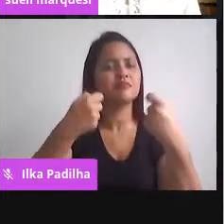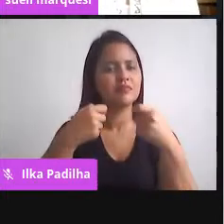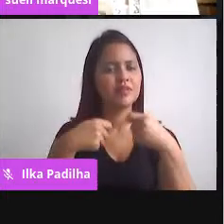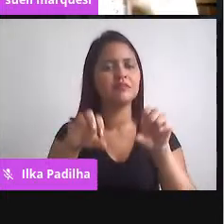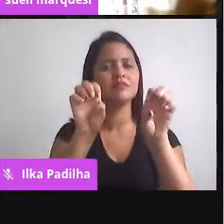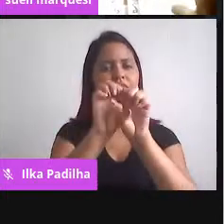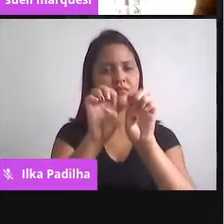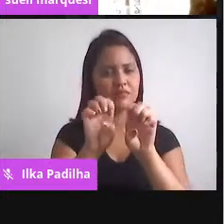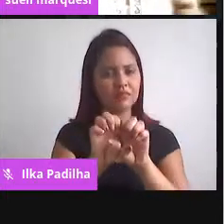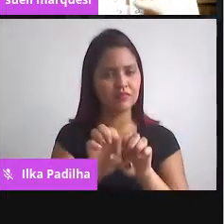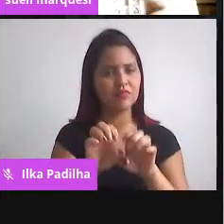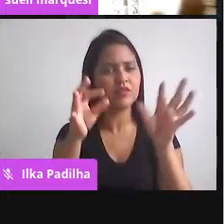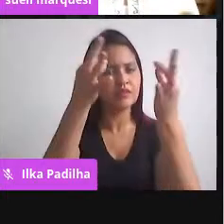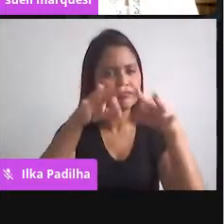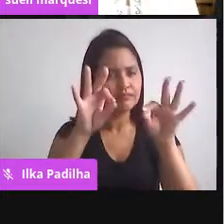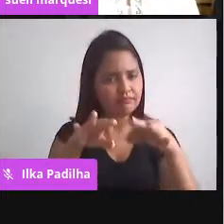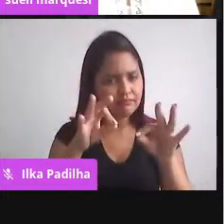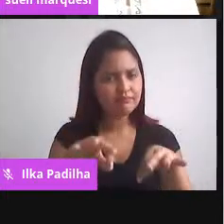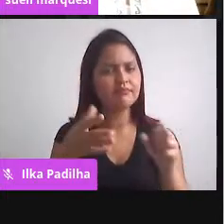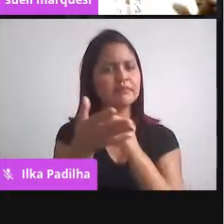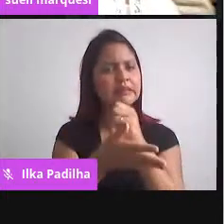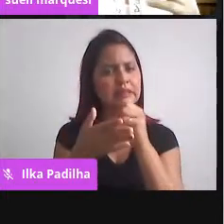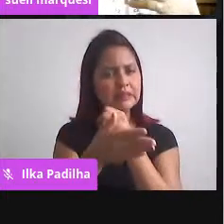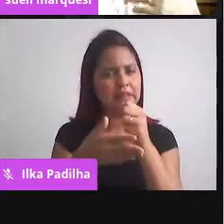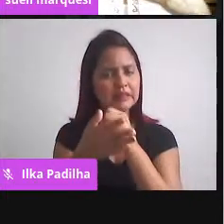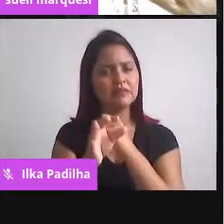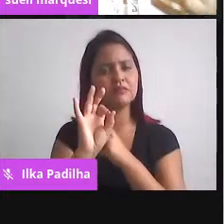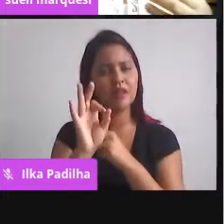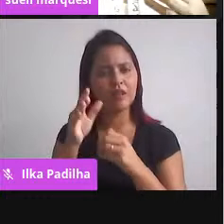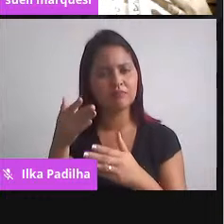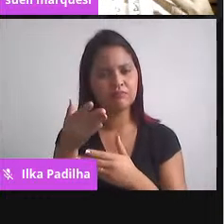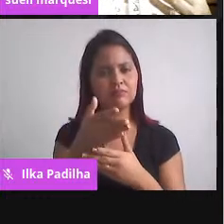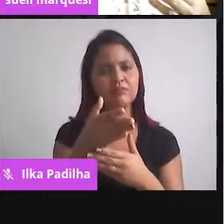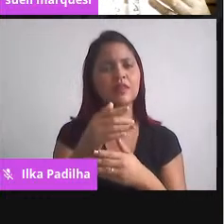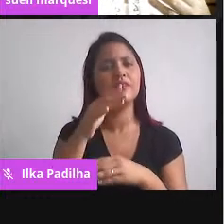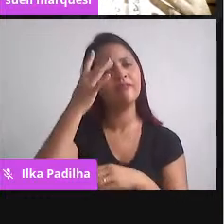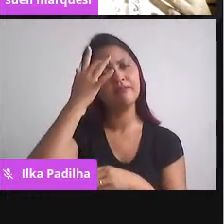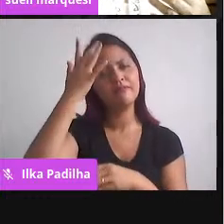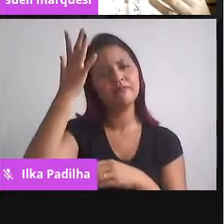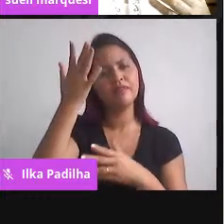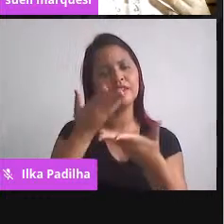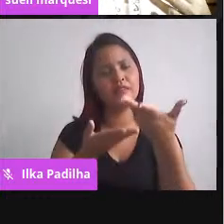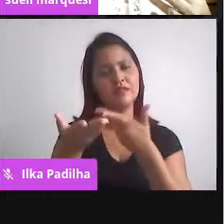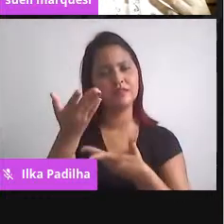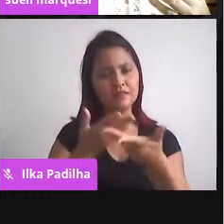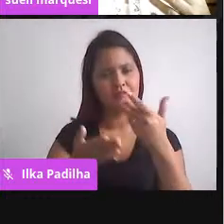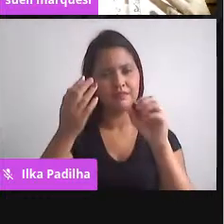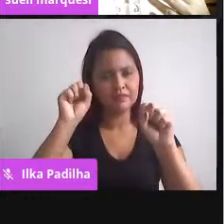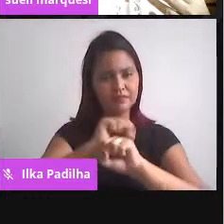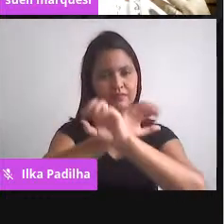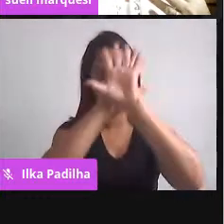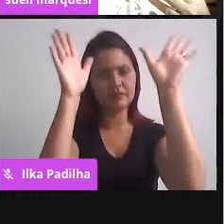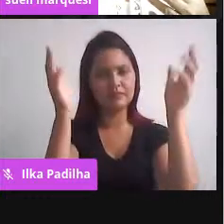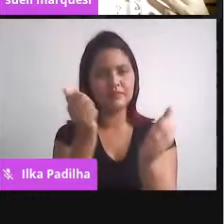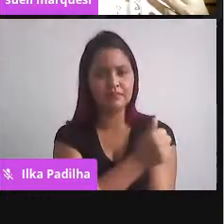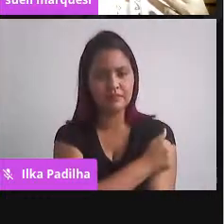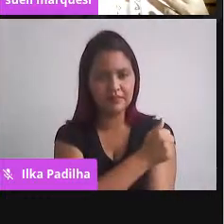estruturas sintáticas muito simples, diretas, para poder facilitar a interação e o entendimento, né?